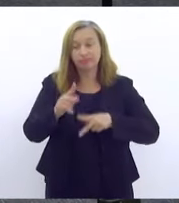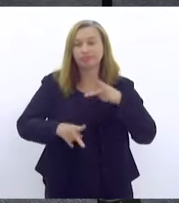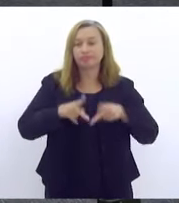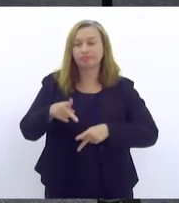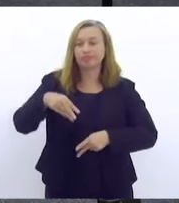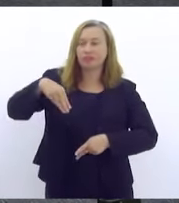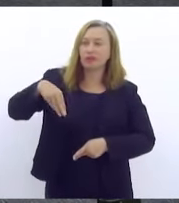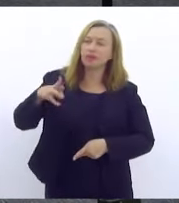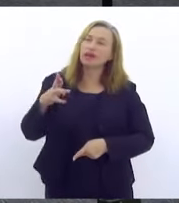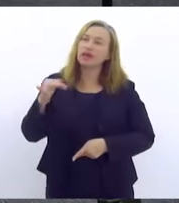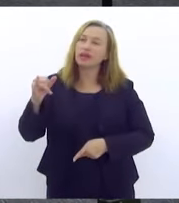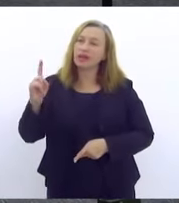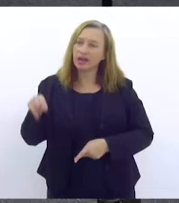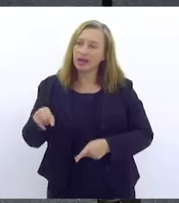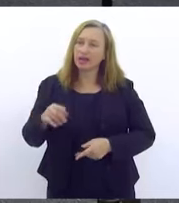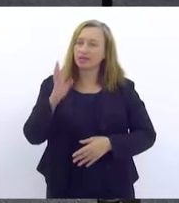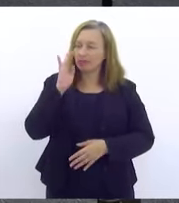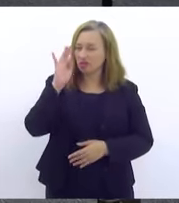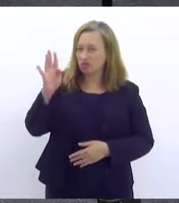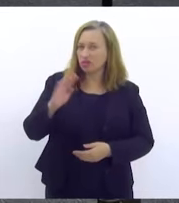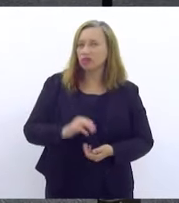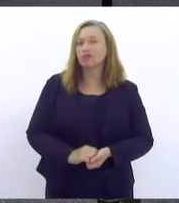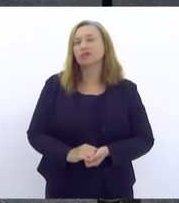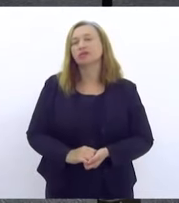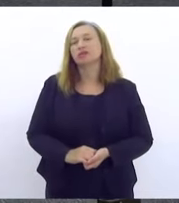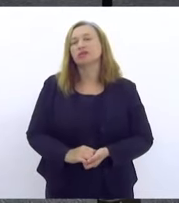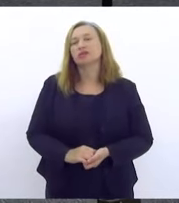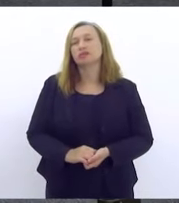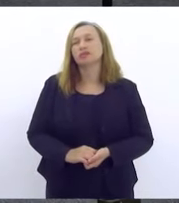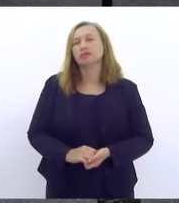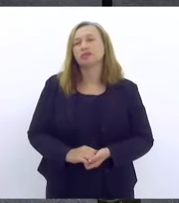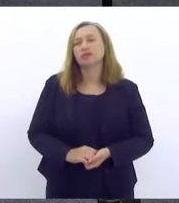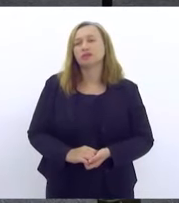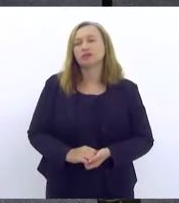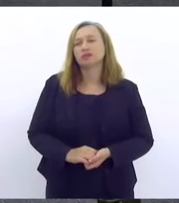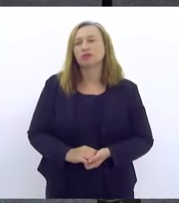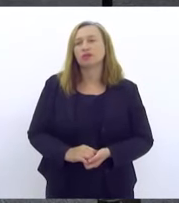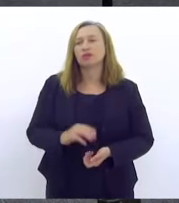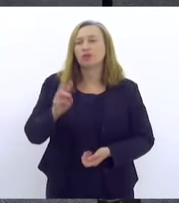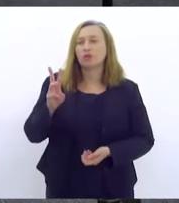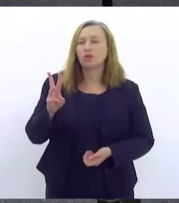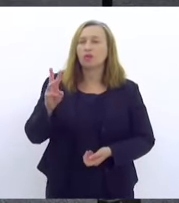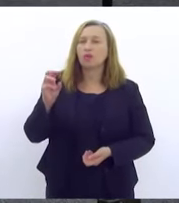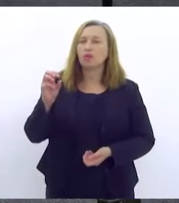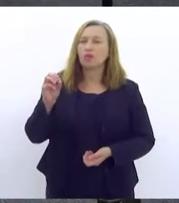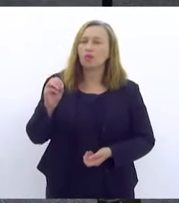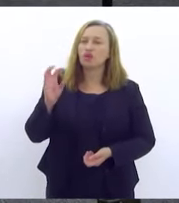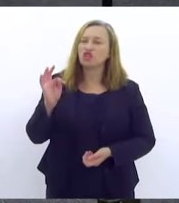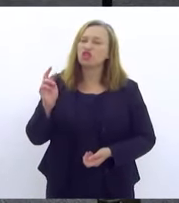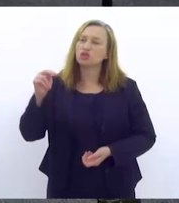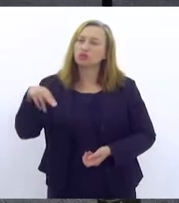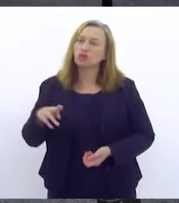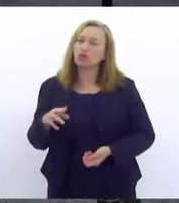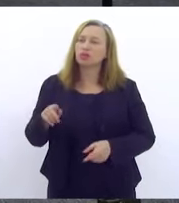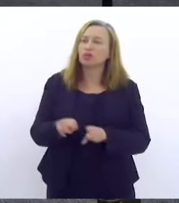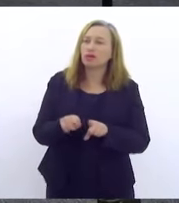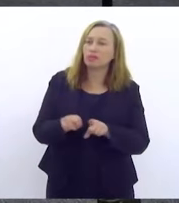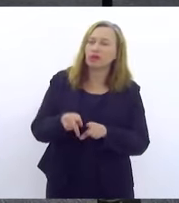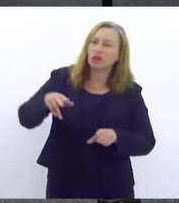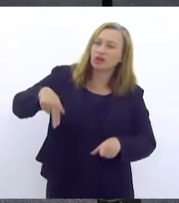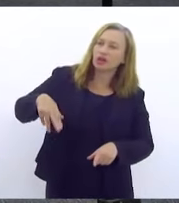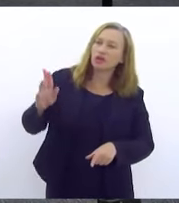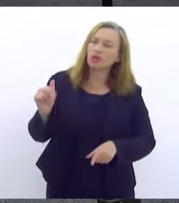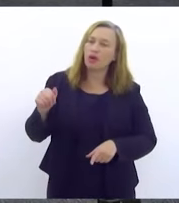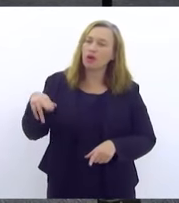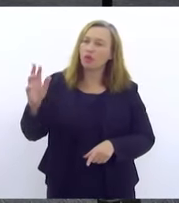Maricá. Imaginem, maricaense, se Washington Siqueira, vulgo Quaquá, voltar a ser prefeito